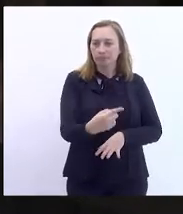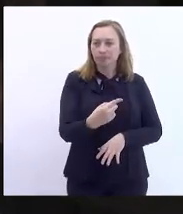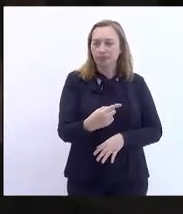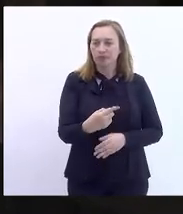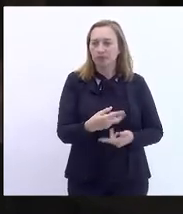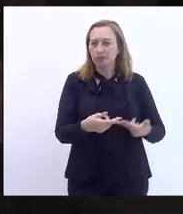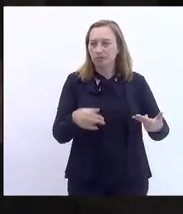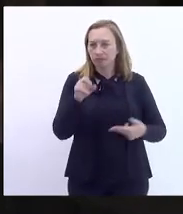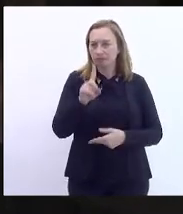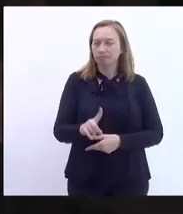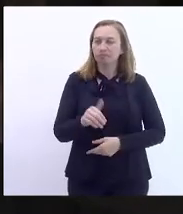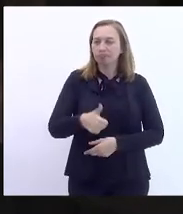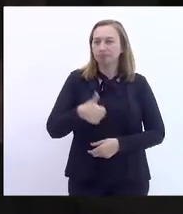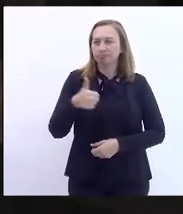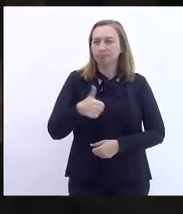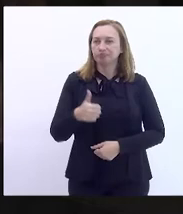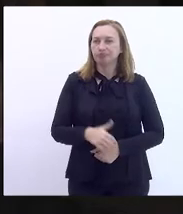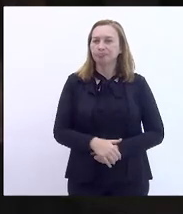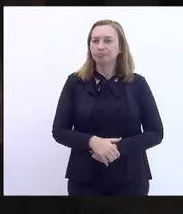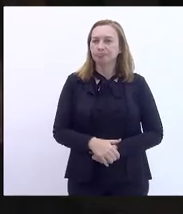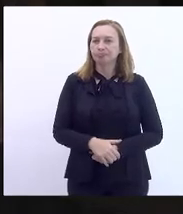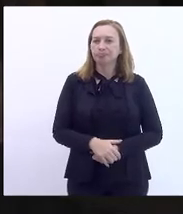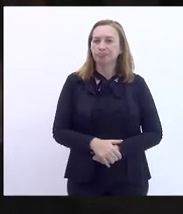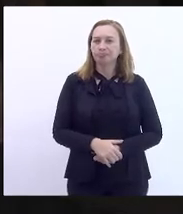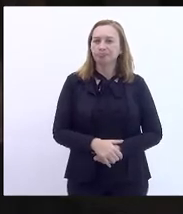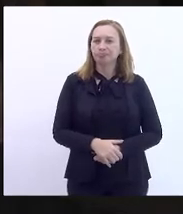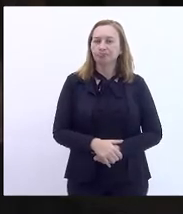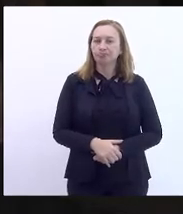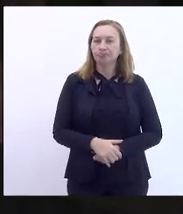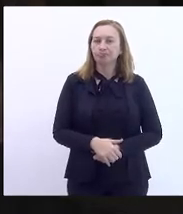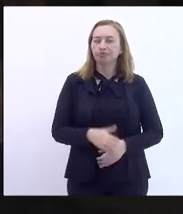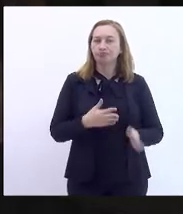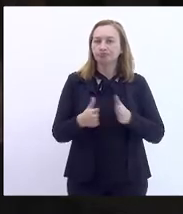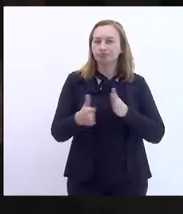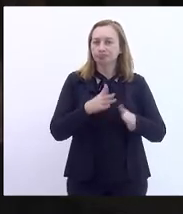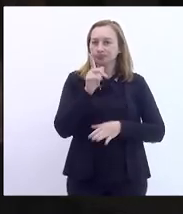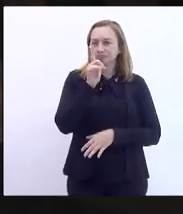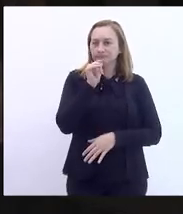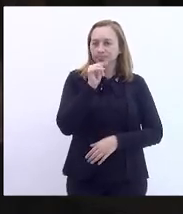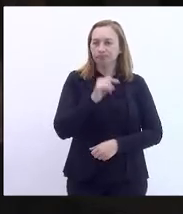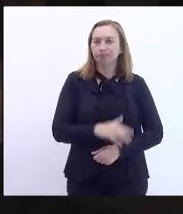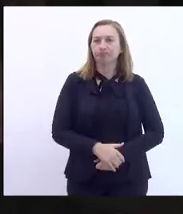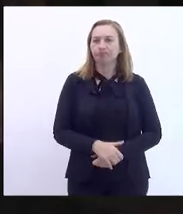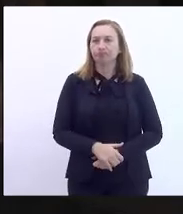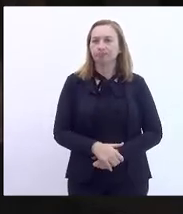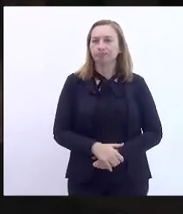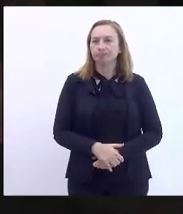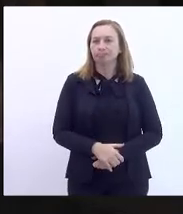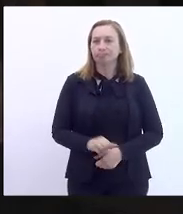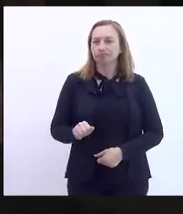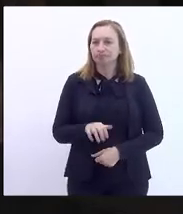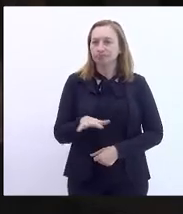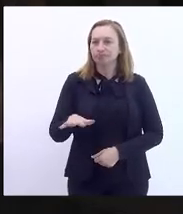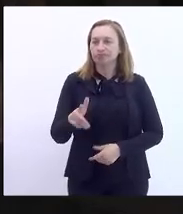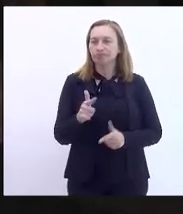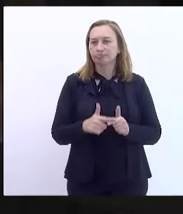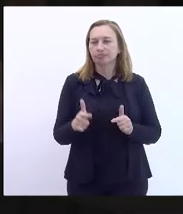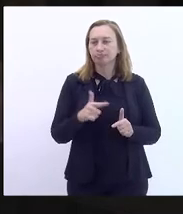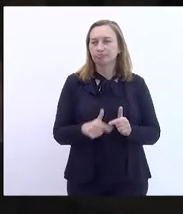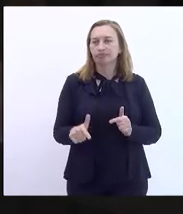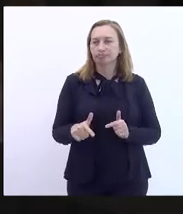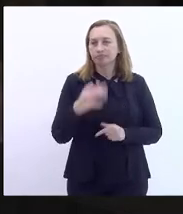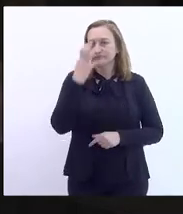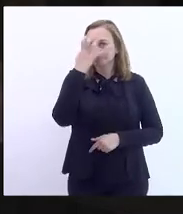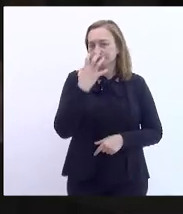tanto direito o primeiro foi a questão do acesso à água o acesso água que nas favelas é um problema